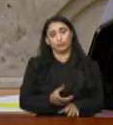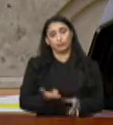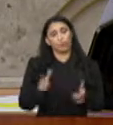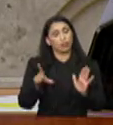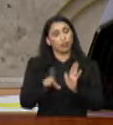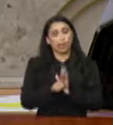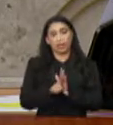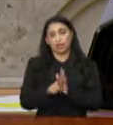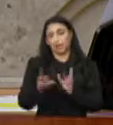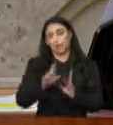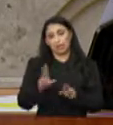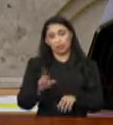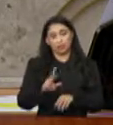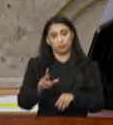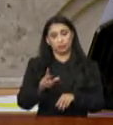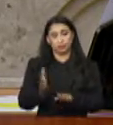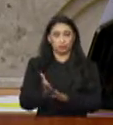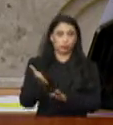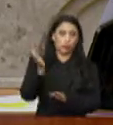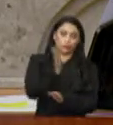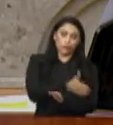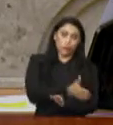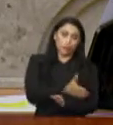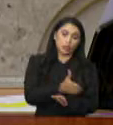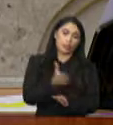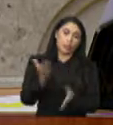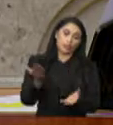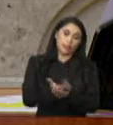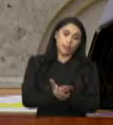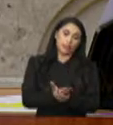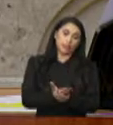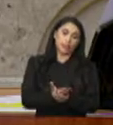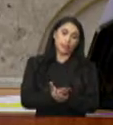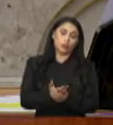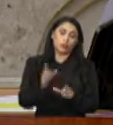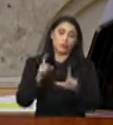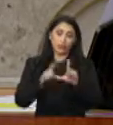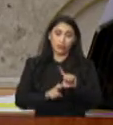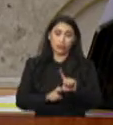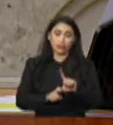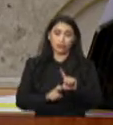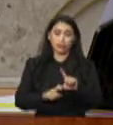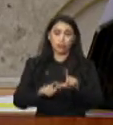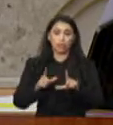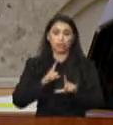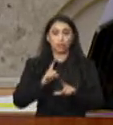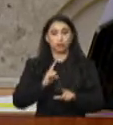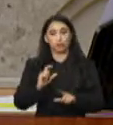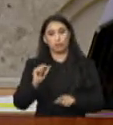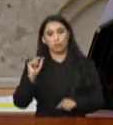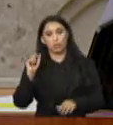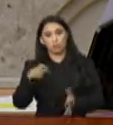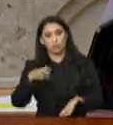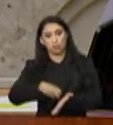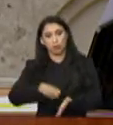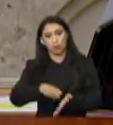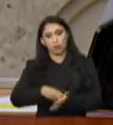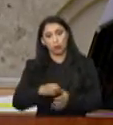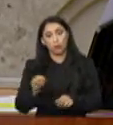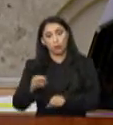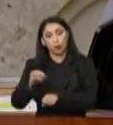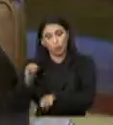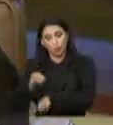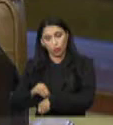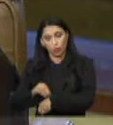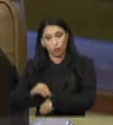petendi a lei não retroage e as ação pendente pode gerar uma sentença condenatória por